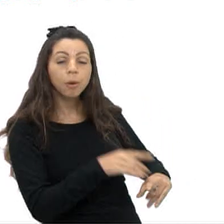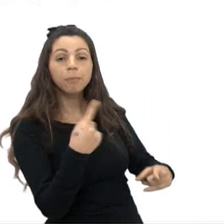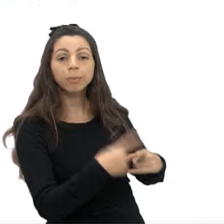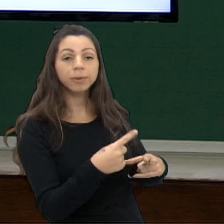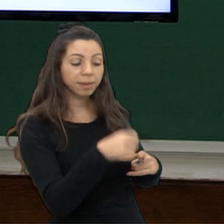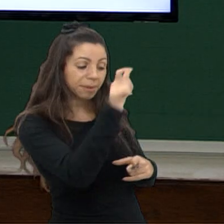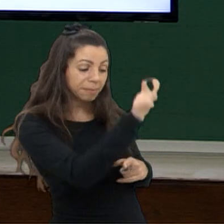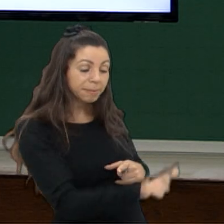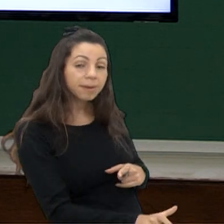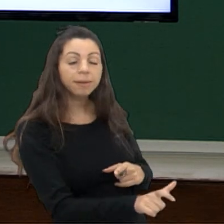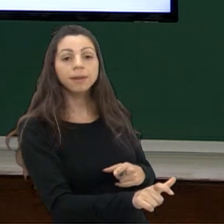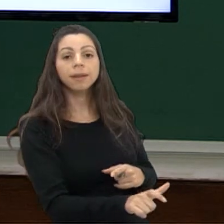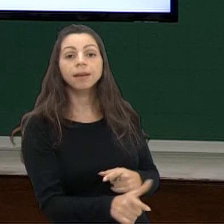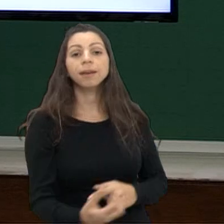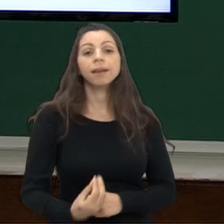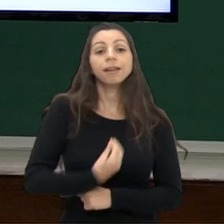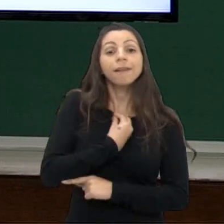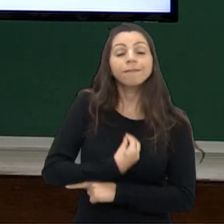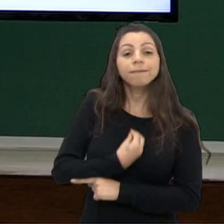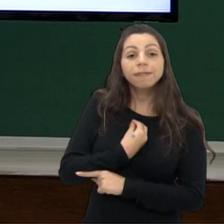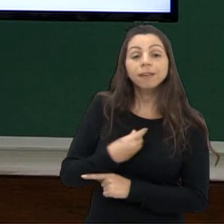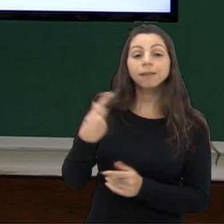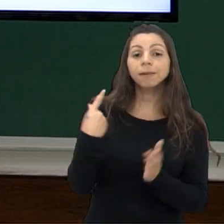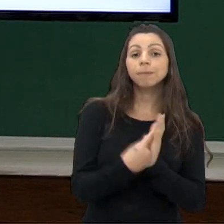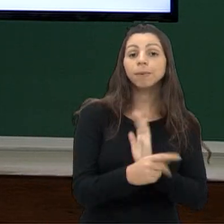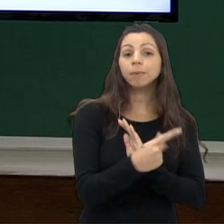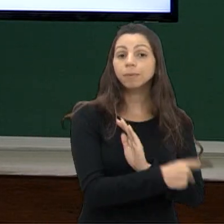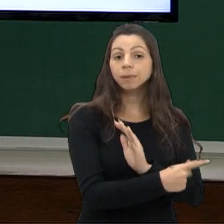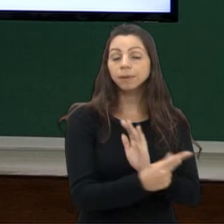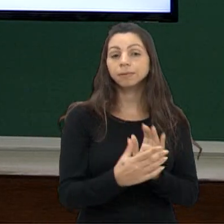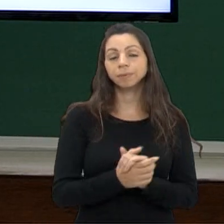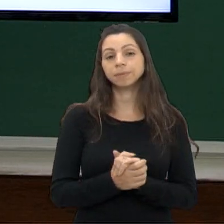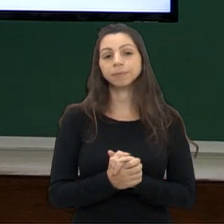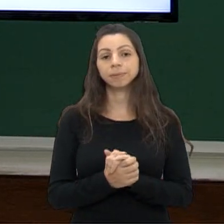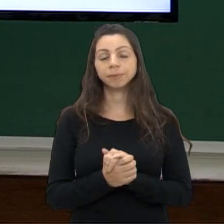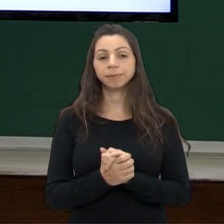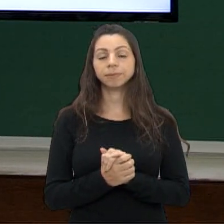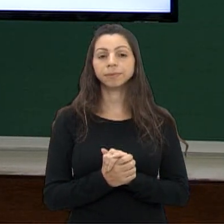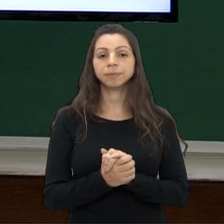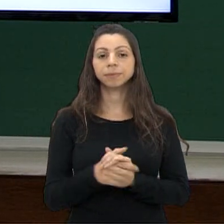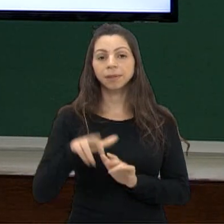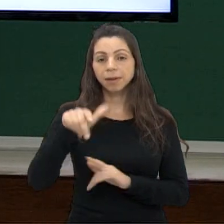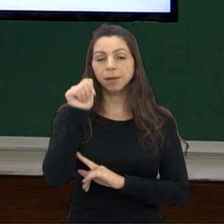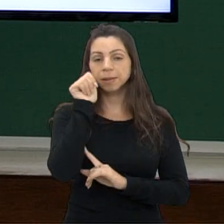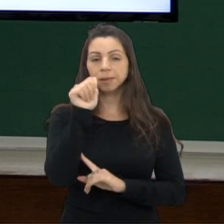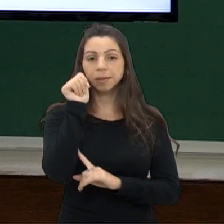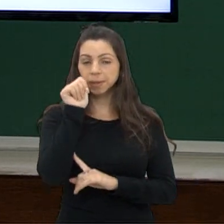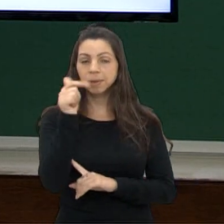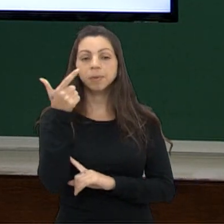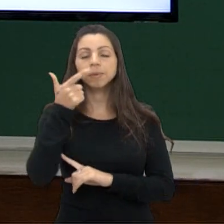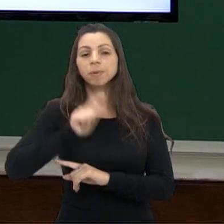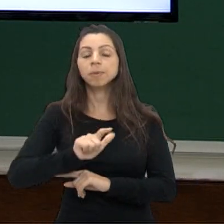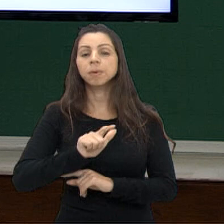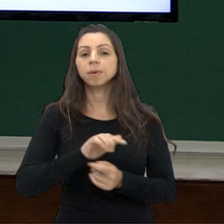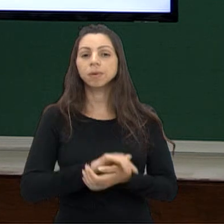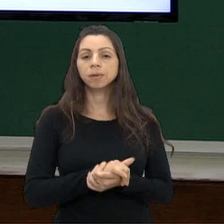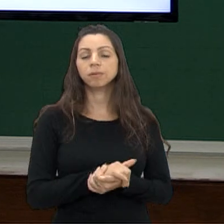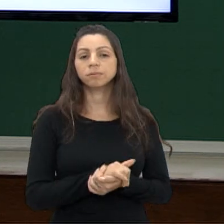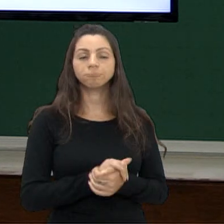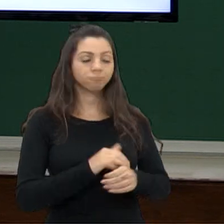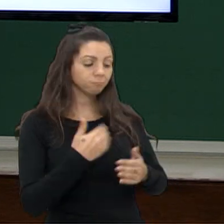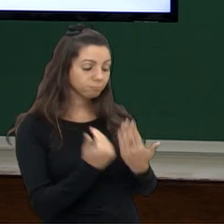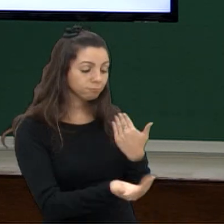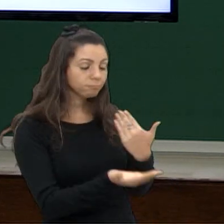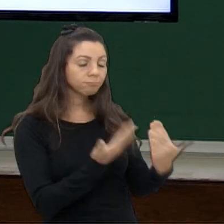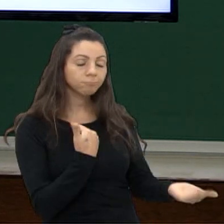É justamente isso que acontece. A irmã tenta várias vezes conversar com o Tavinho, mas